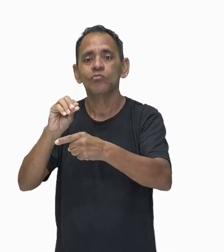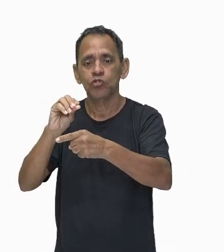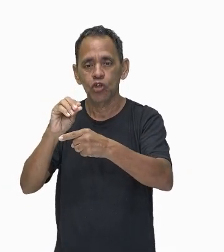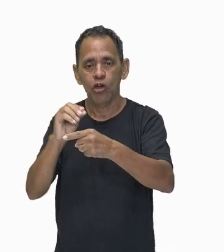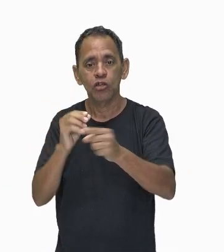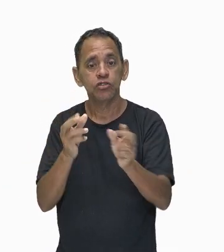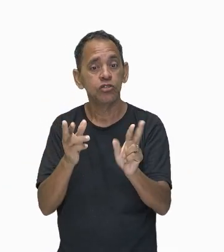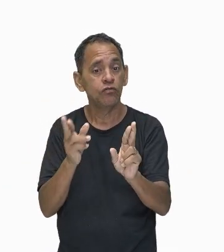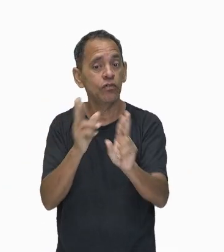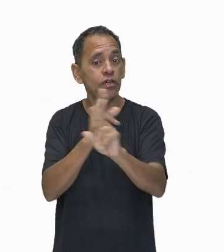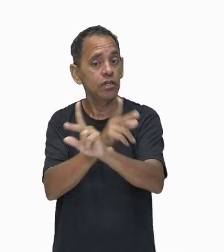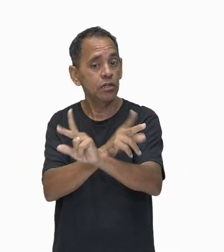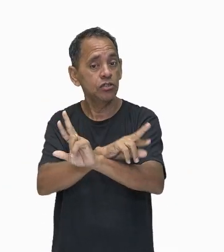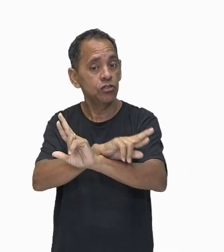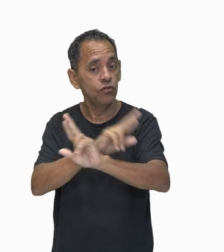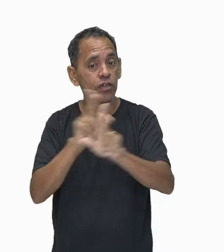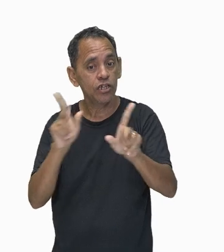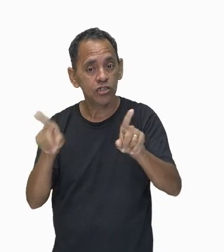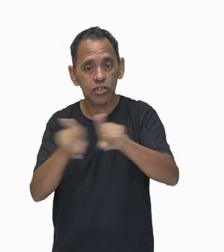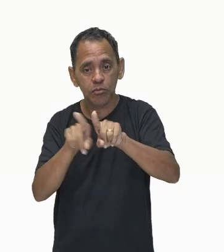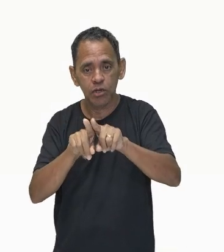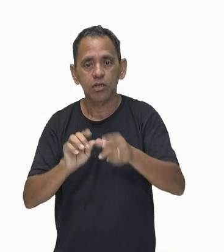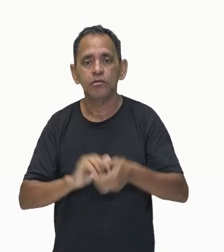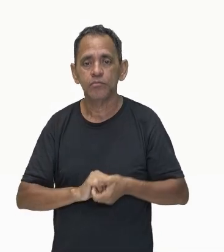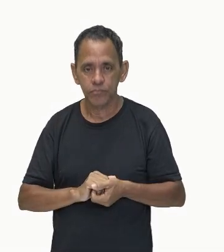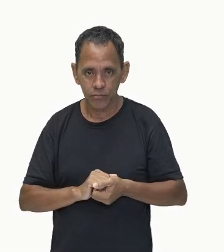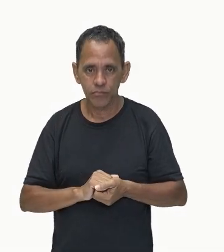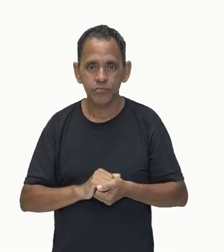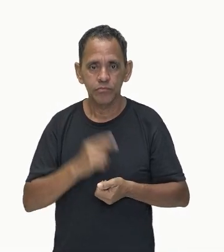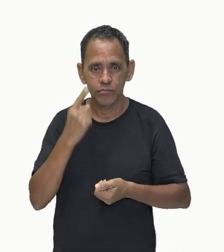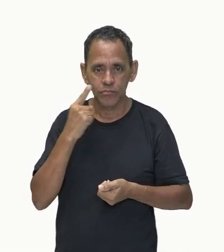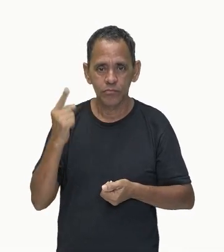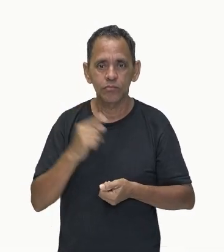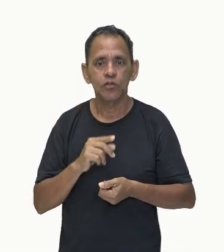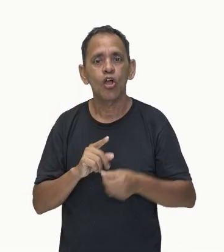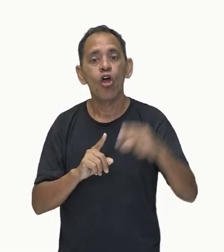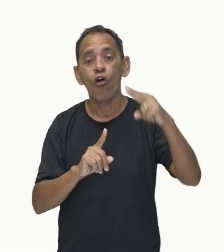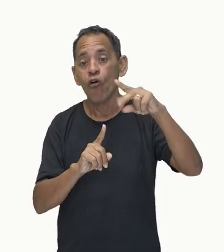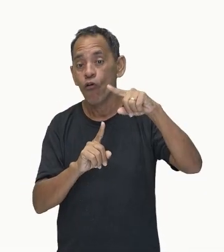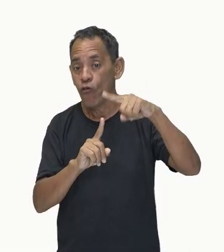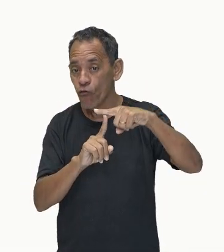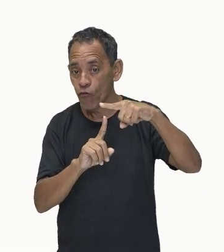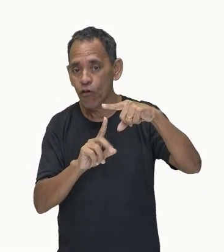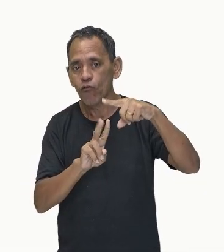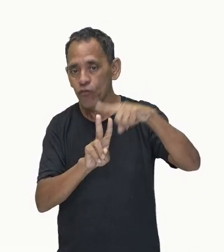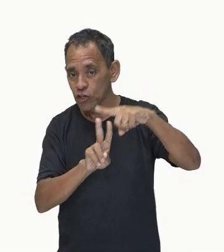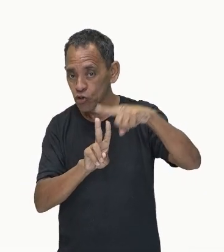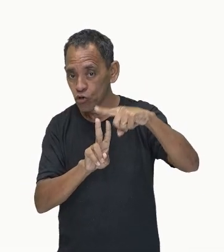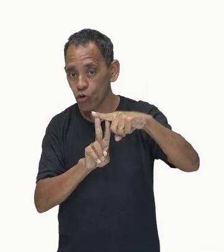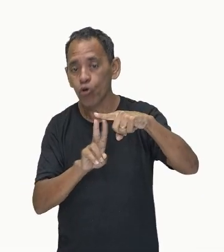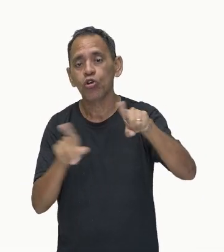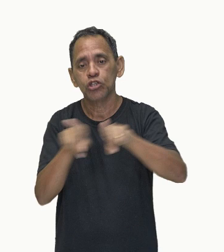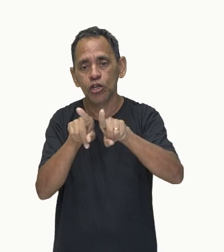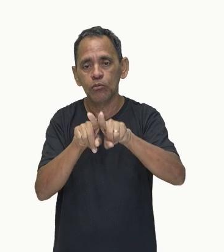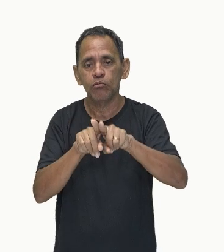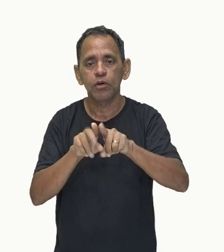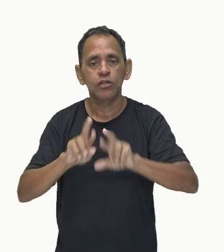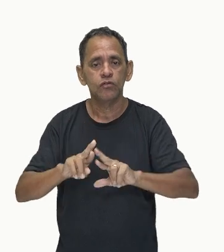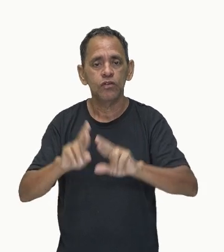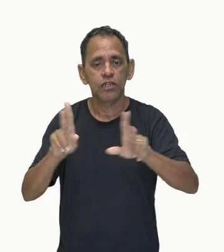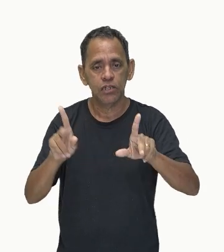na física, mas a força é uma grandeza vetorial e o deslocamento também é uma grandeza